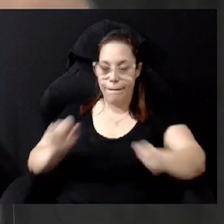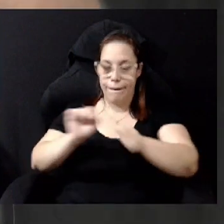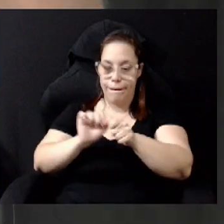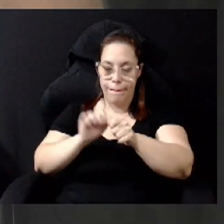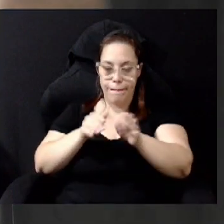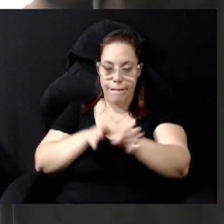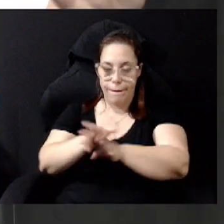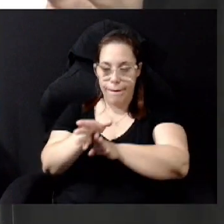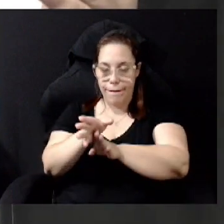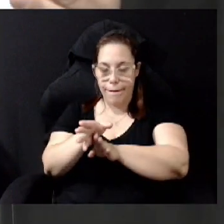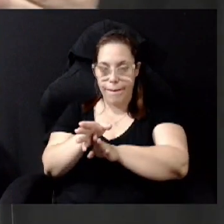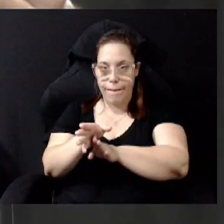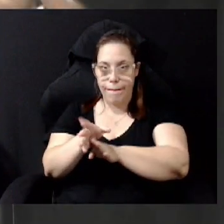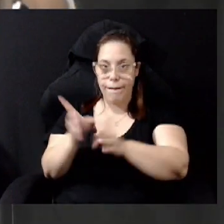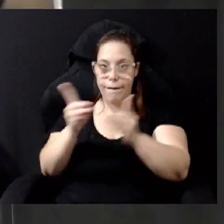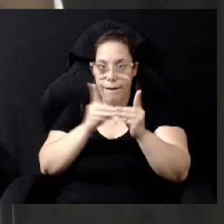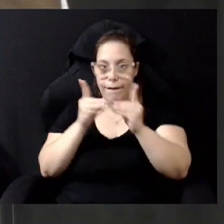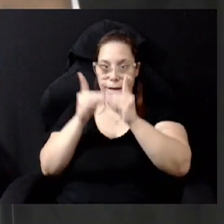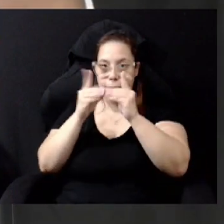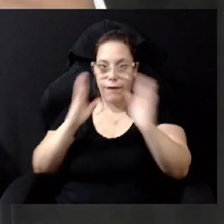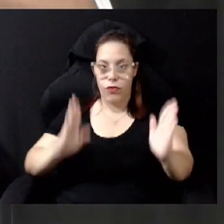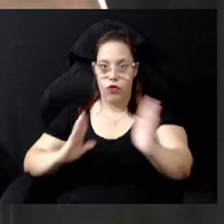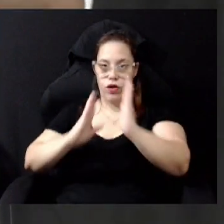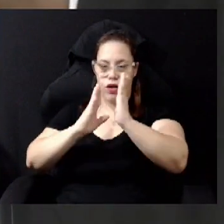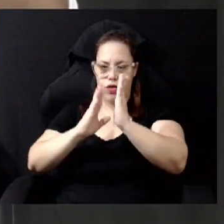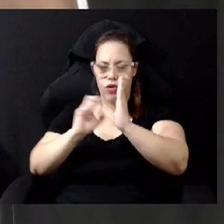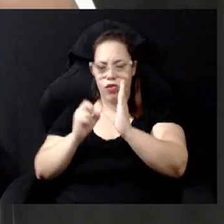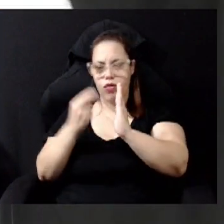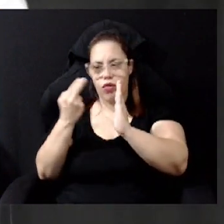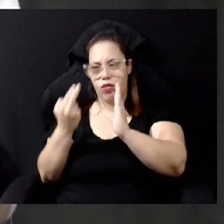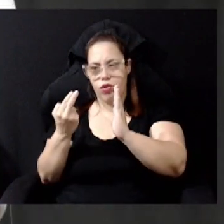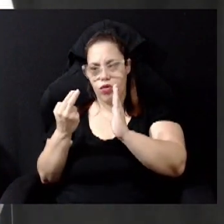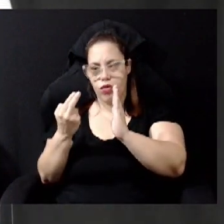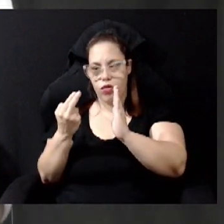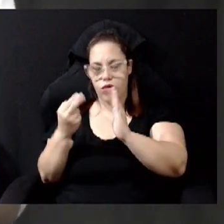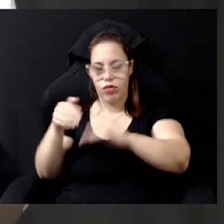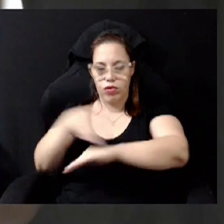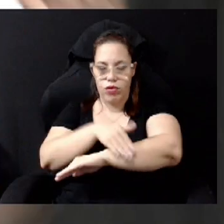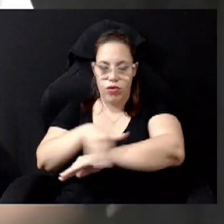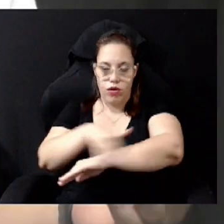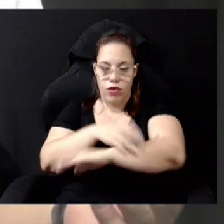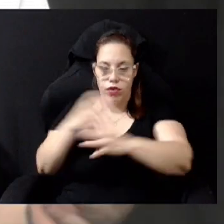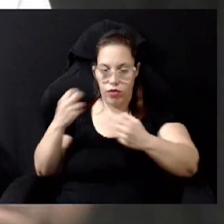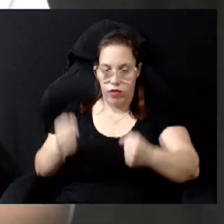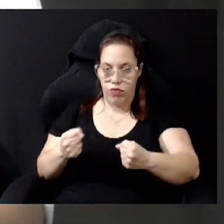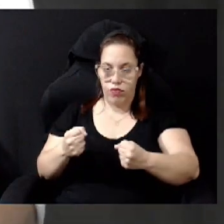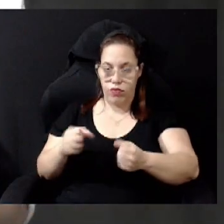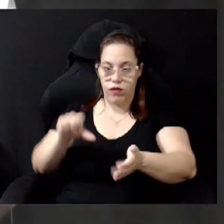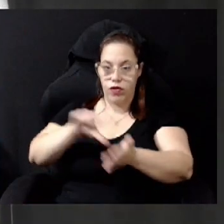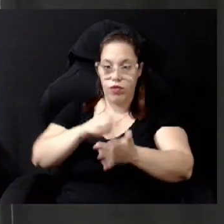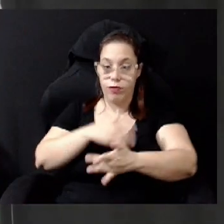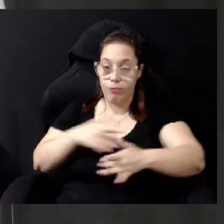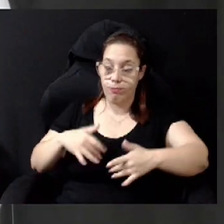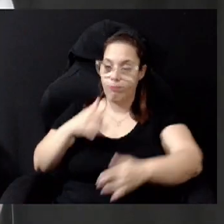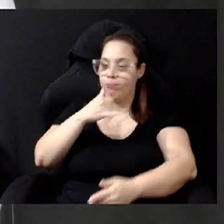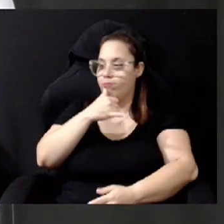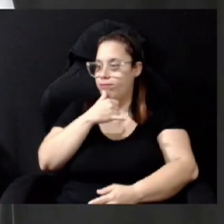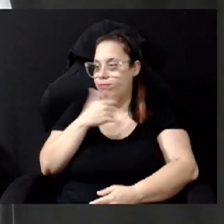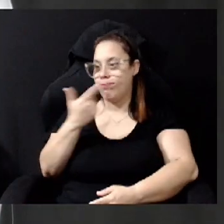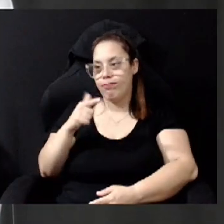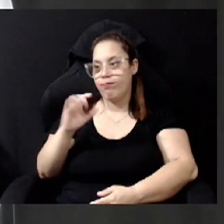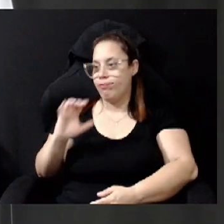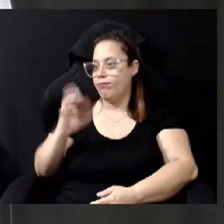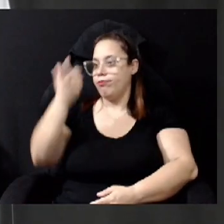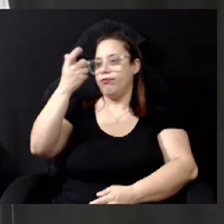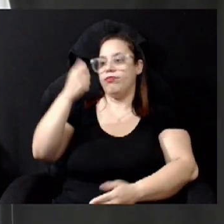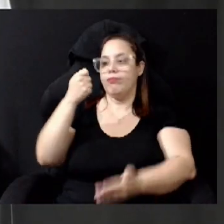para atendimento de frente, né? Ou seja, na recepção, no acolhimento desses postos de saúde. Infelizmente, ainda não aconteceu, mas nós estamos